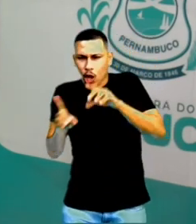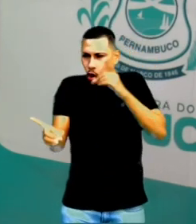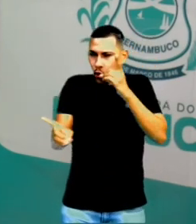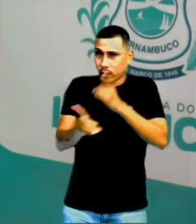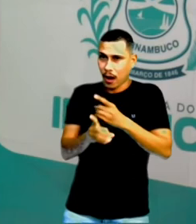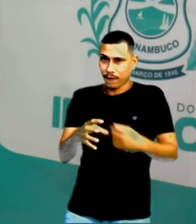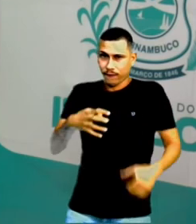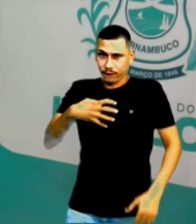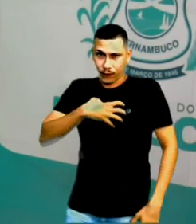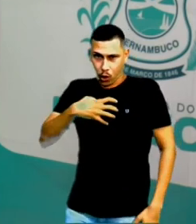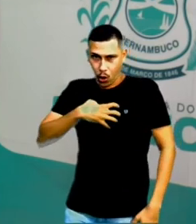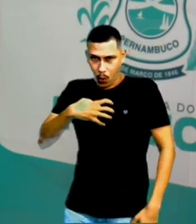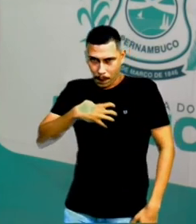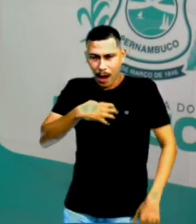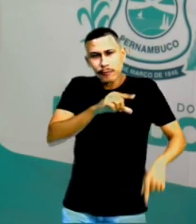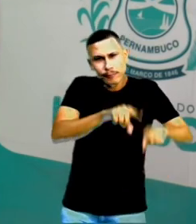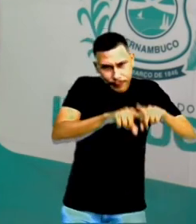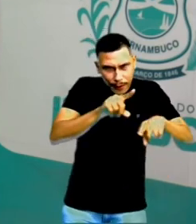uma fonte